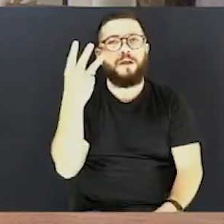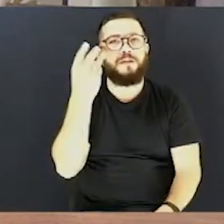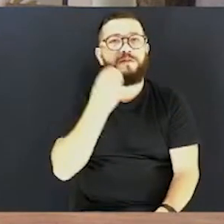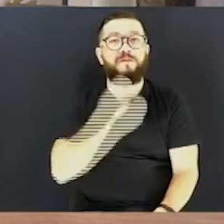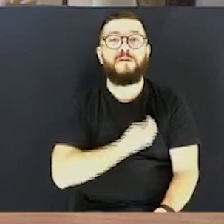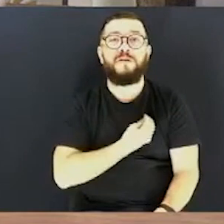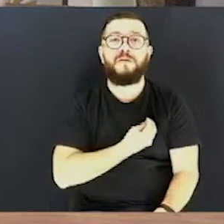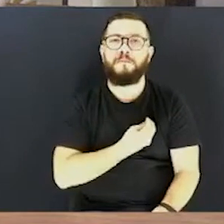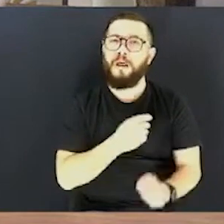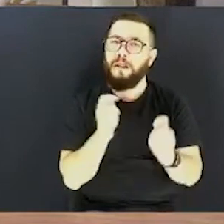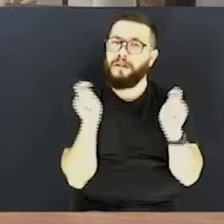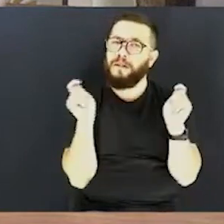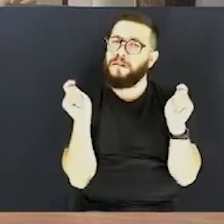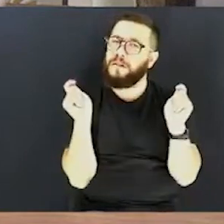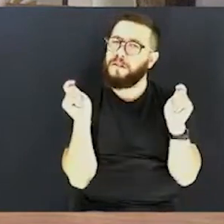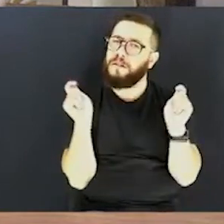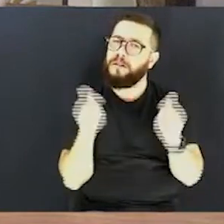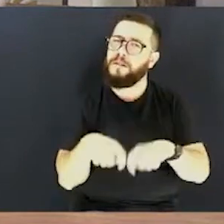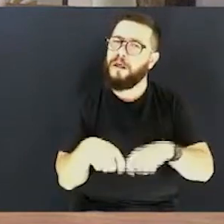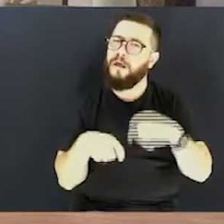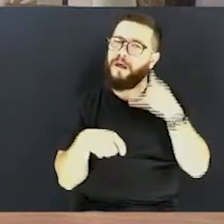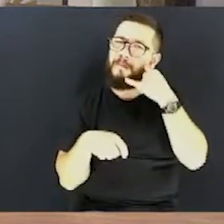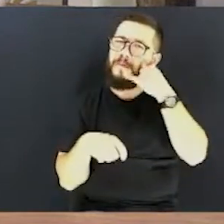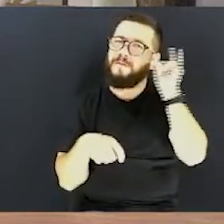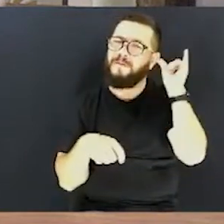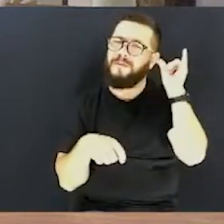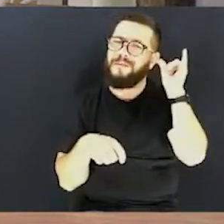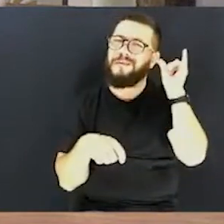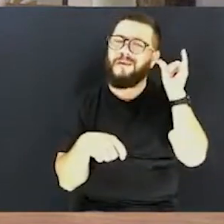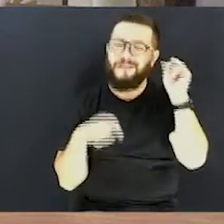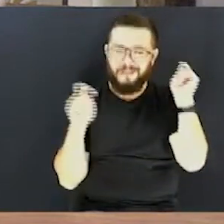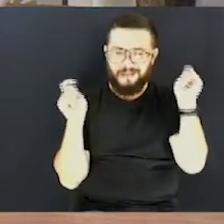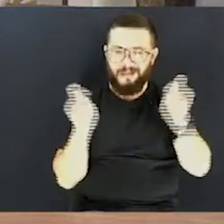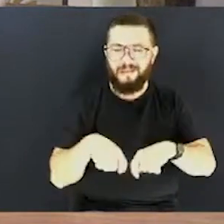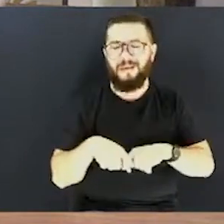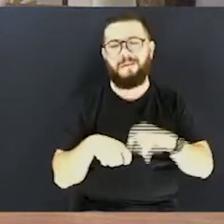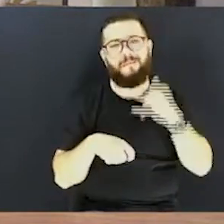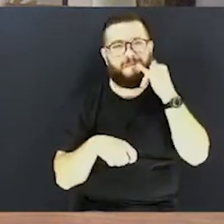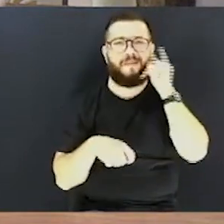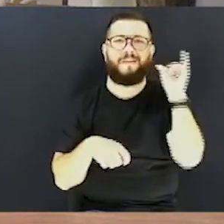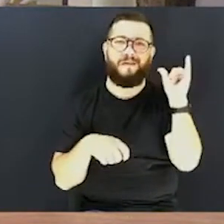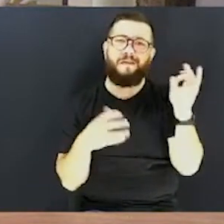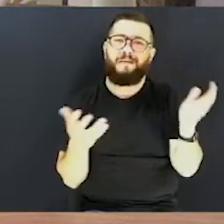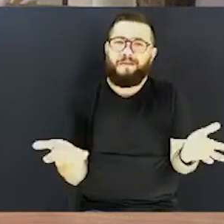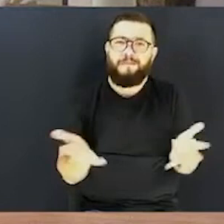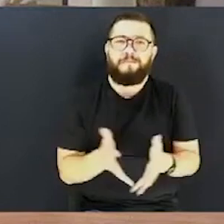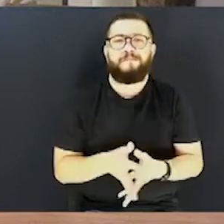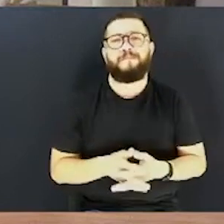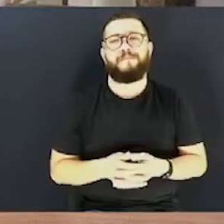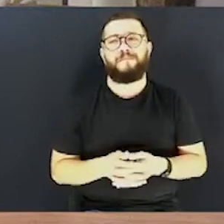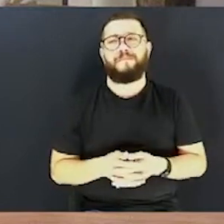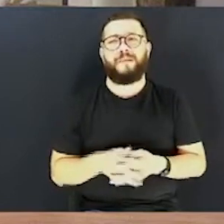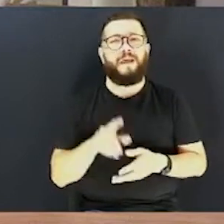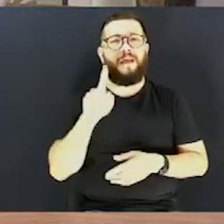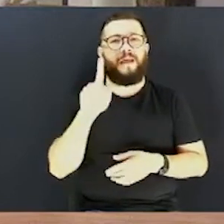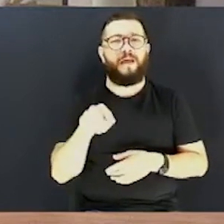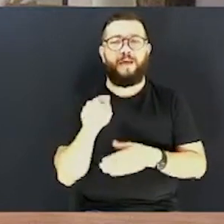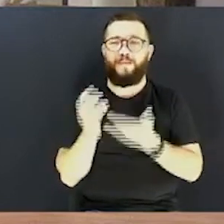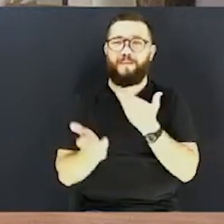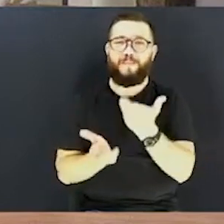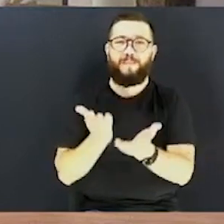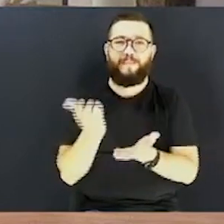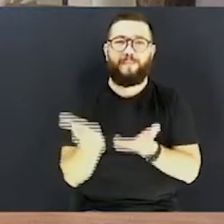fala, né? Óbitos por causas evitáveis. Né? A cobertura na nossa atenção primária é de